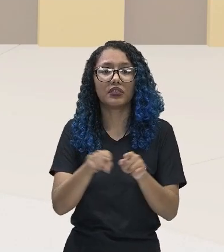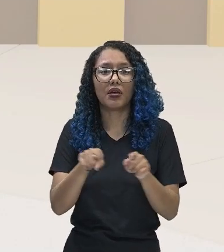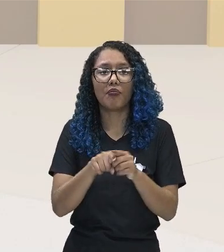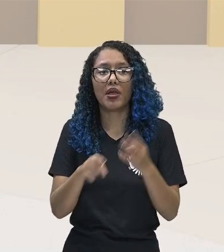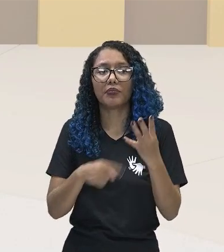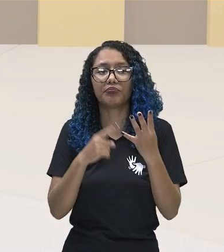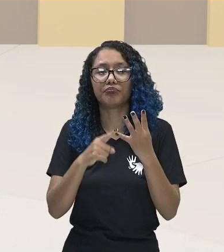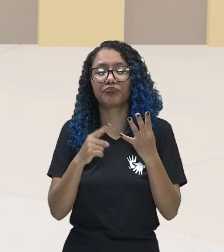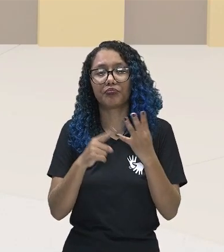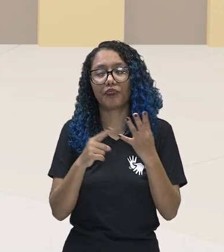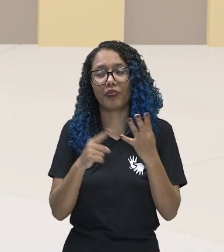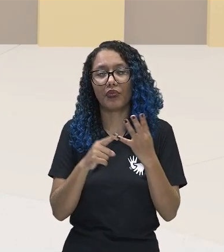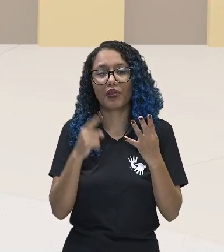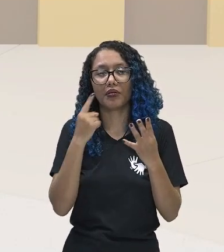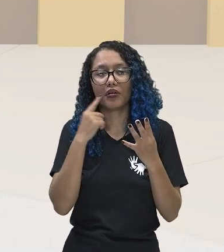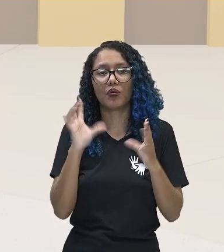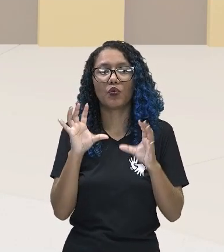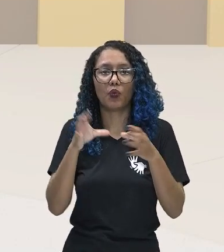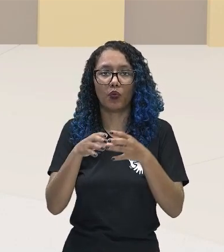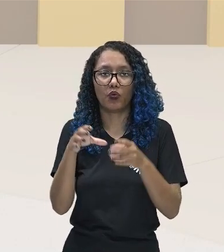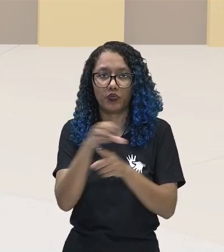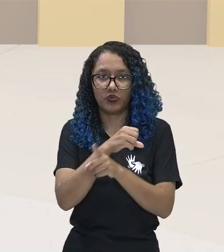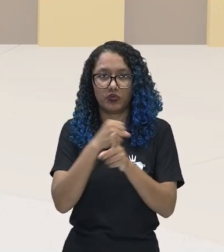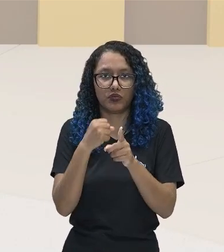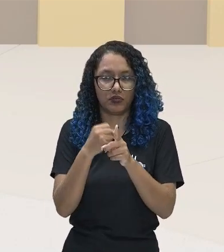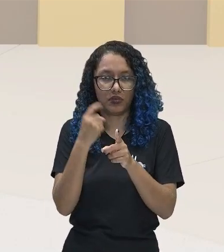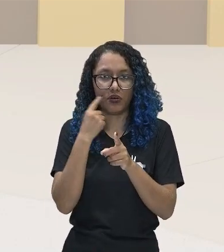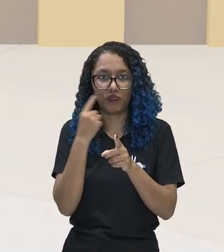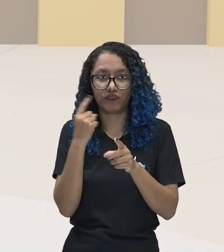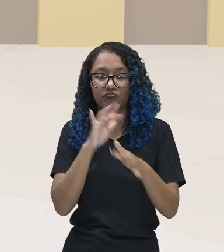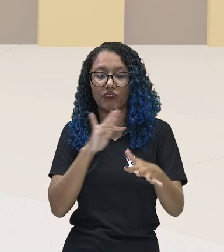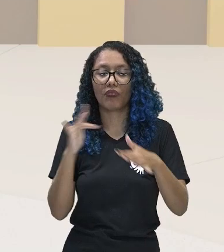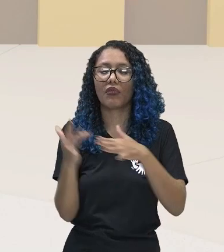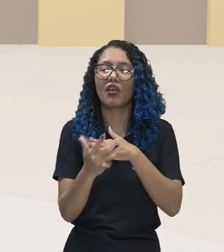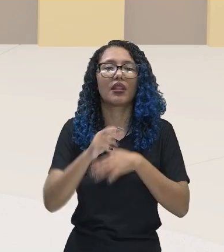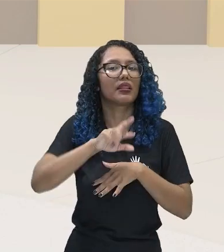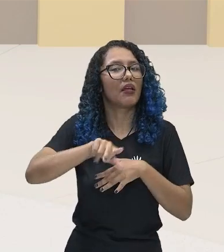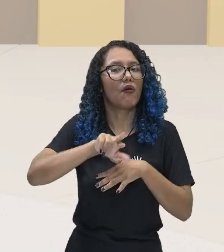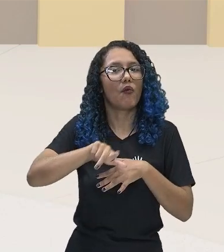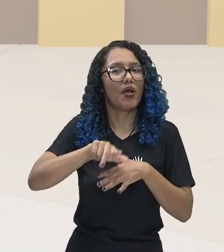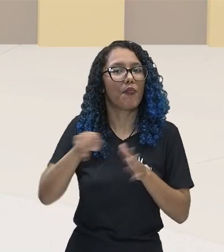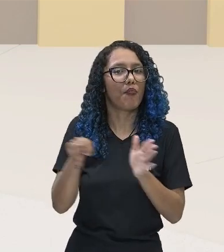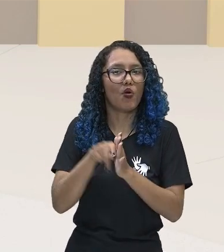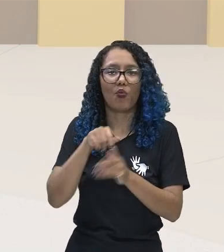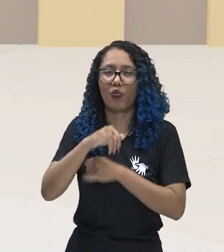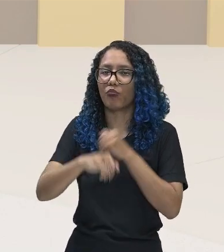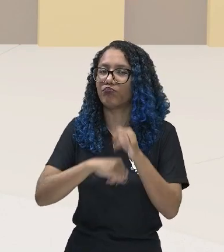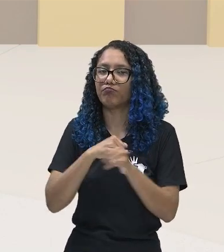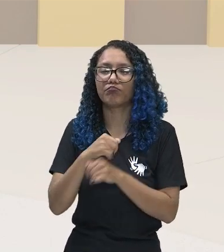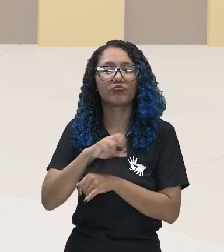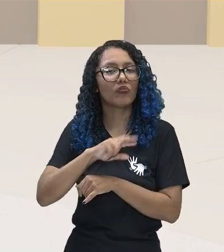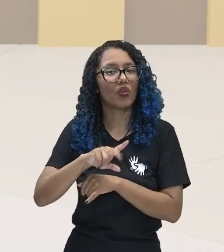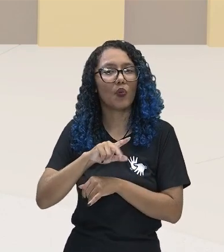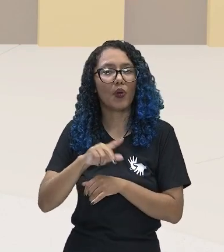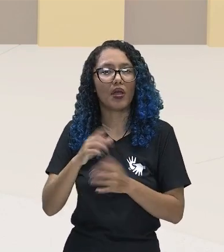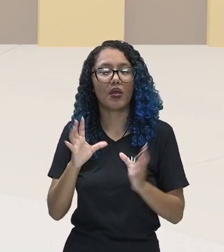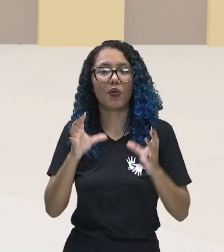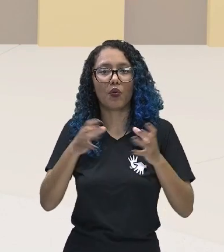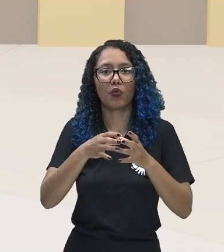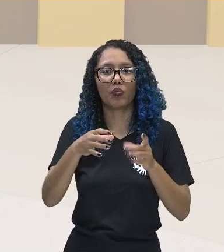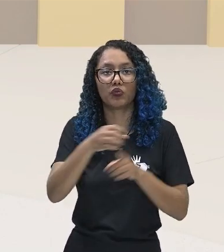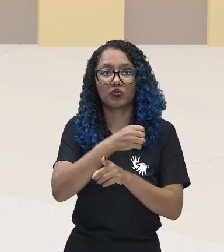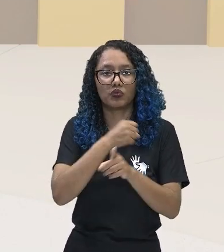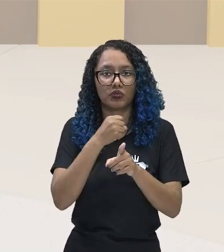um pilar da autoestima. Então, aqui não é a rede social da internet, né? Ele está ligado a uma rede